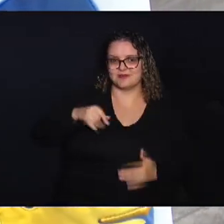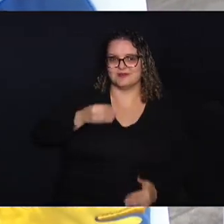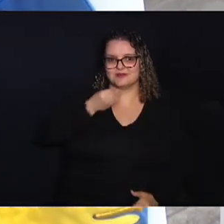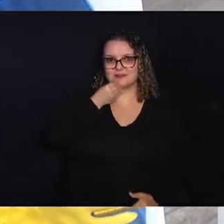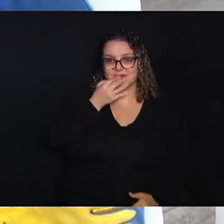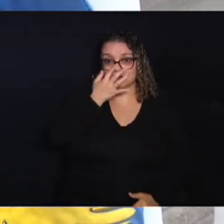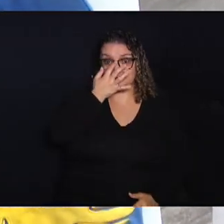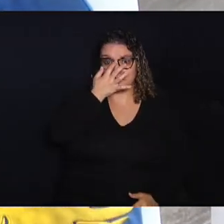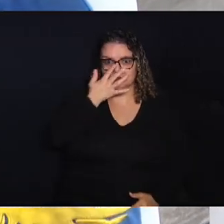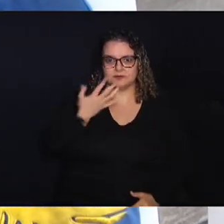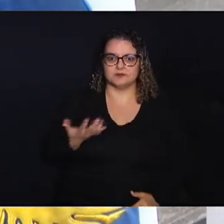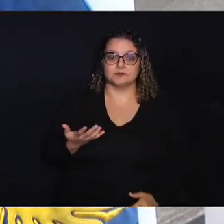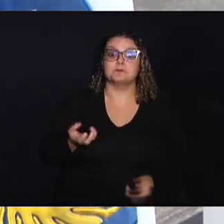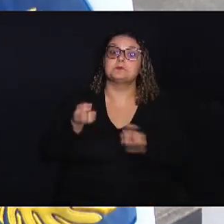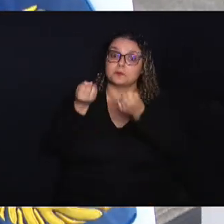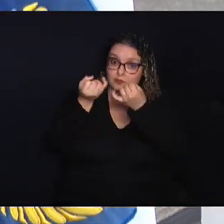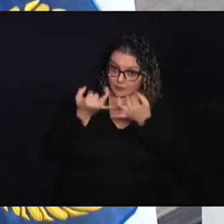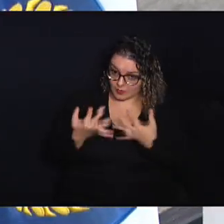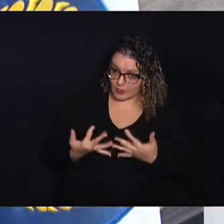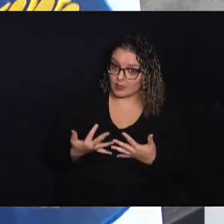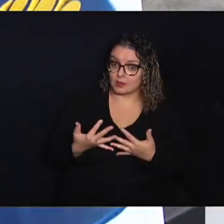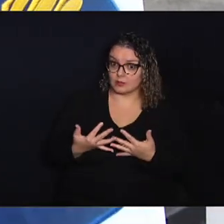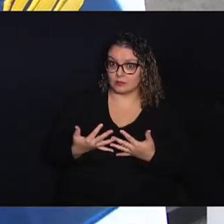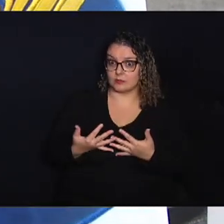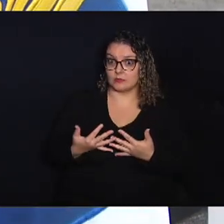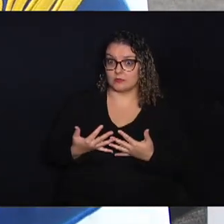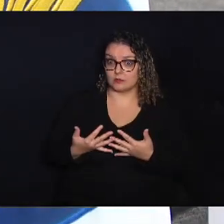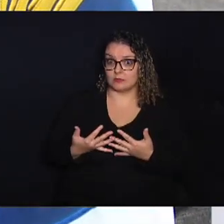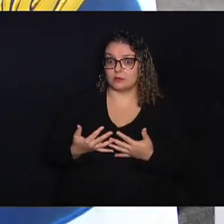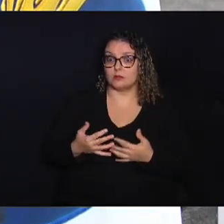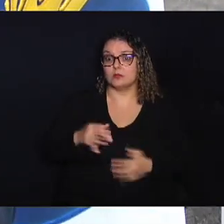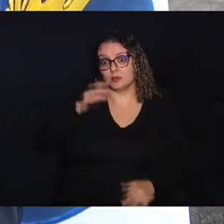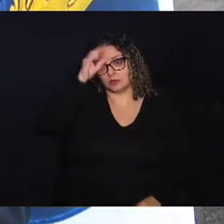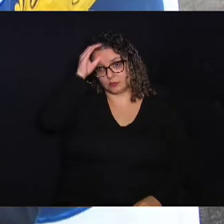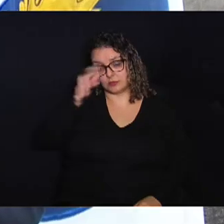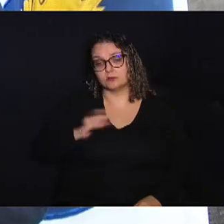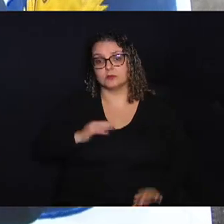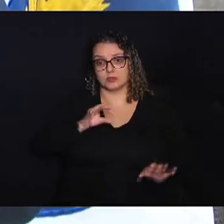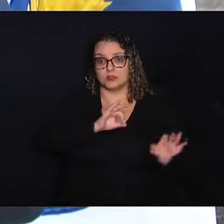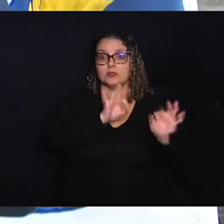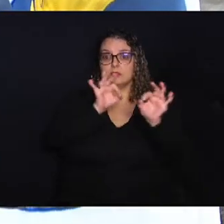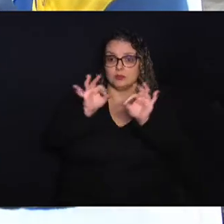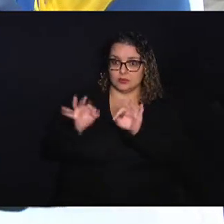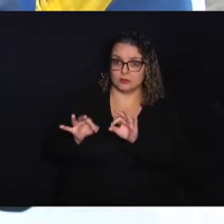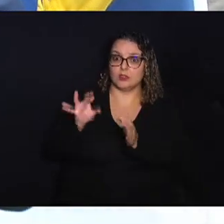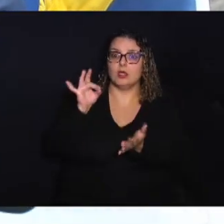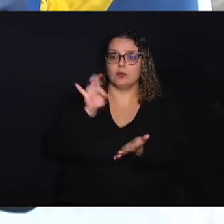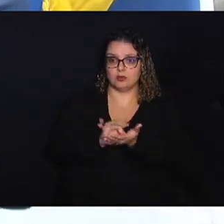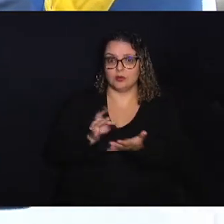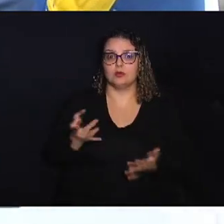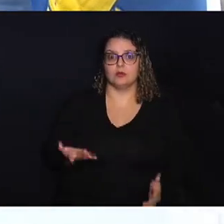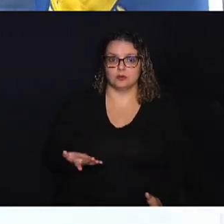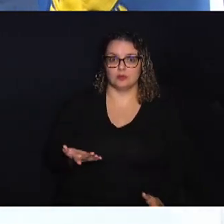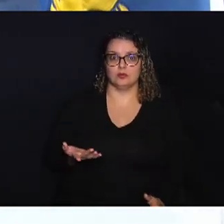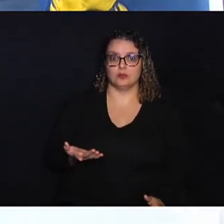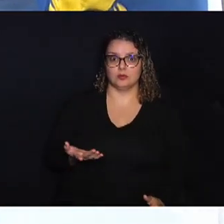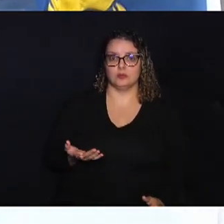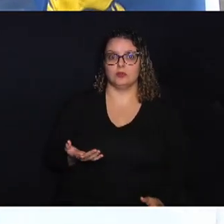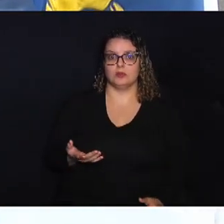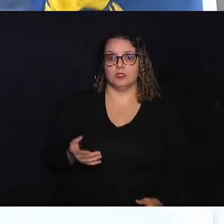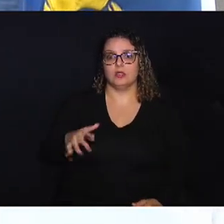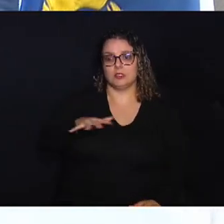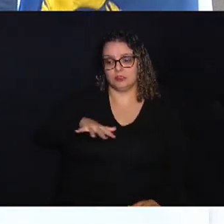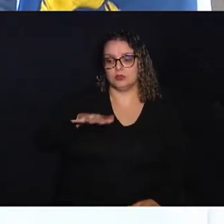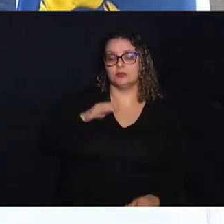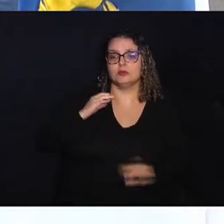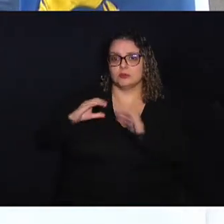oportunidade de explicar para os munícipes que estão acompanhando, realmente esse veículo de